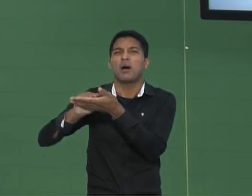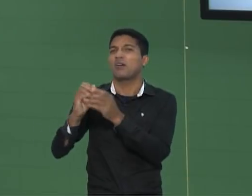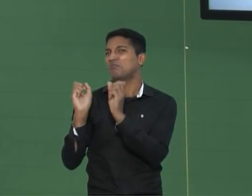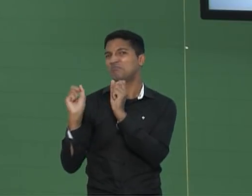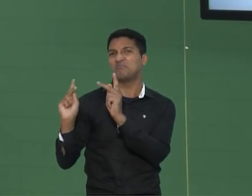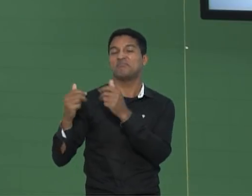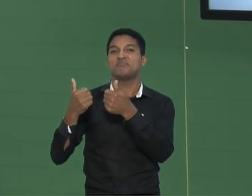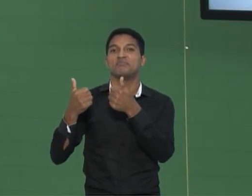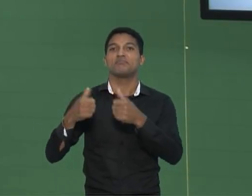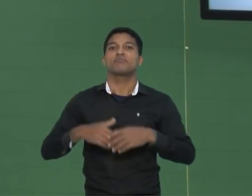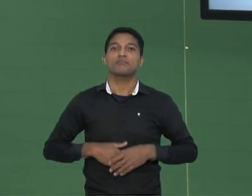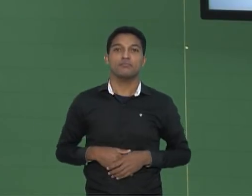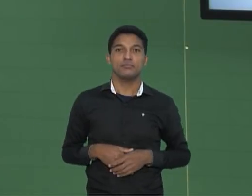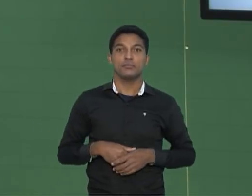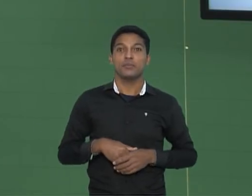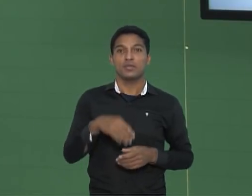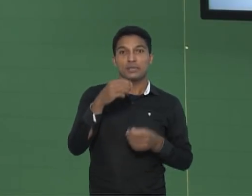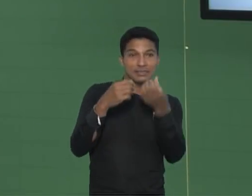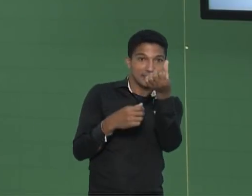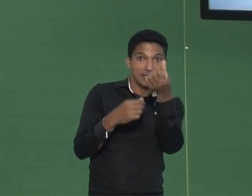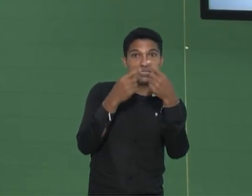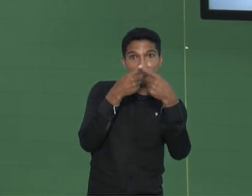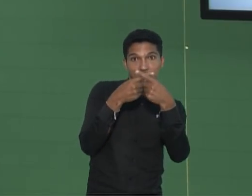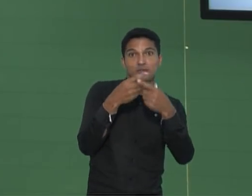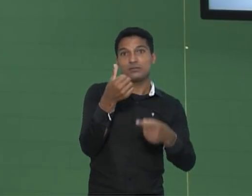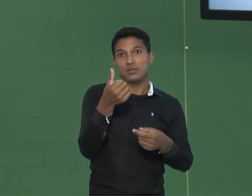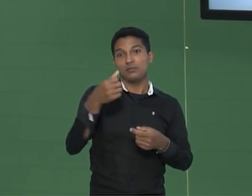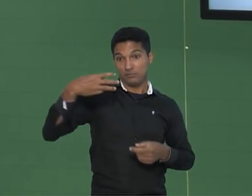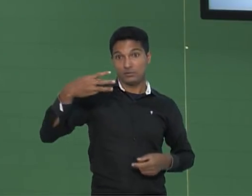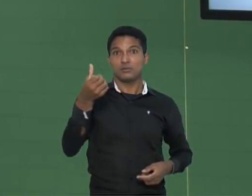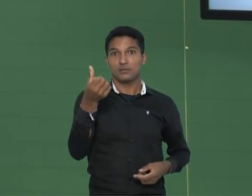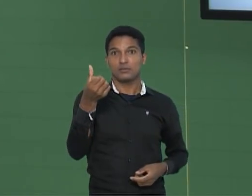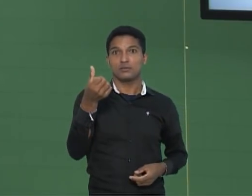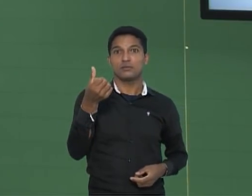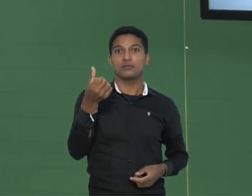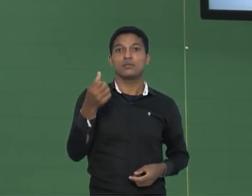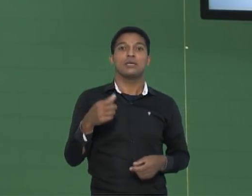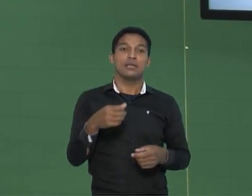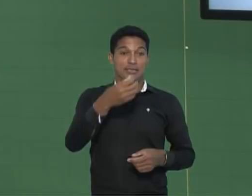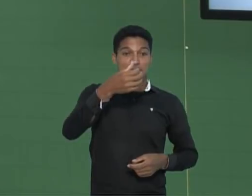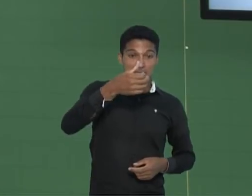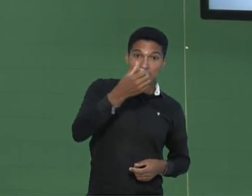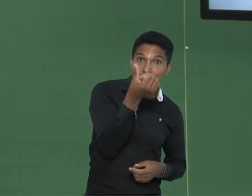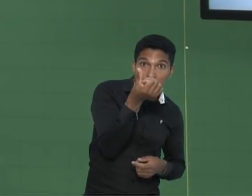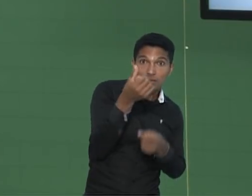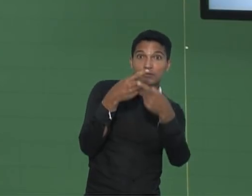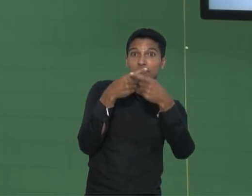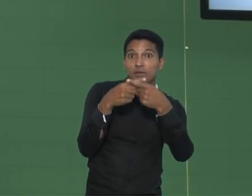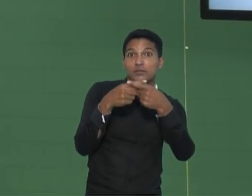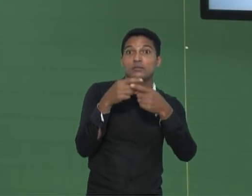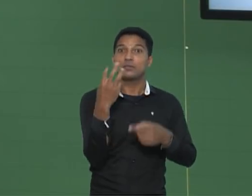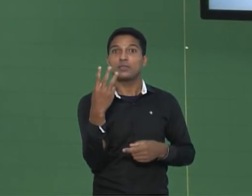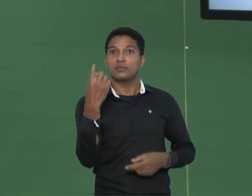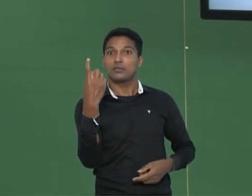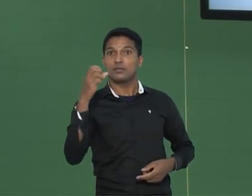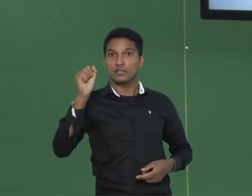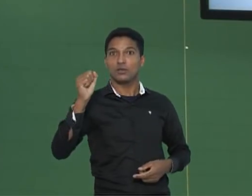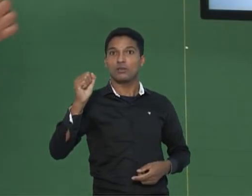vezes 6, ó. 6 vezes 6, 36. 6 vezes 3, 18 e 3, 21.